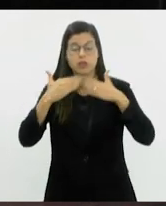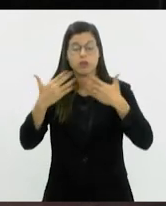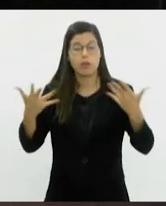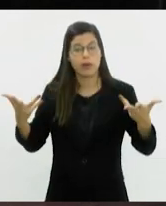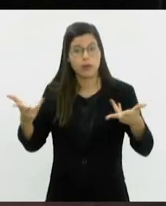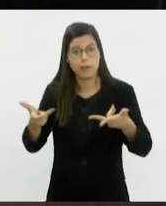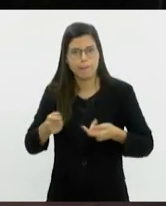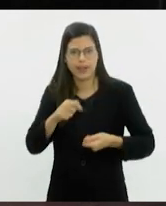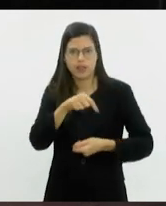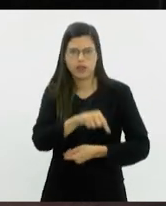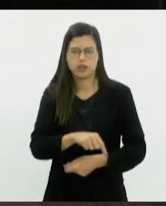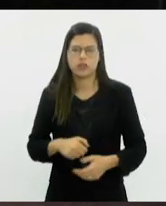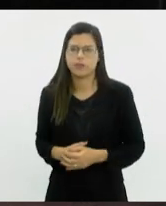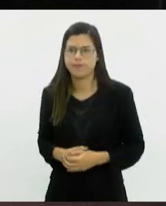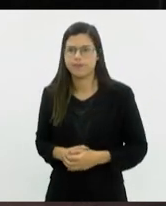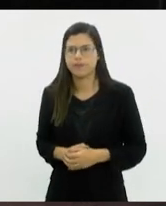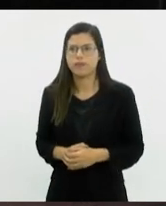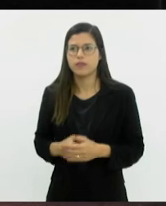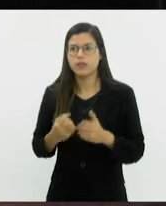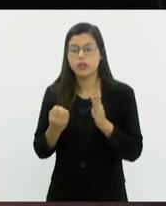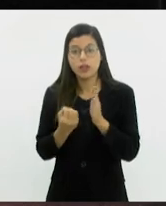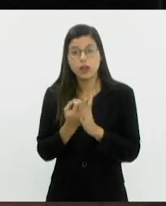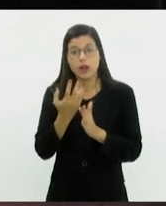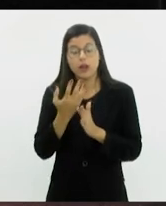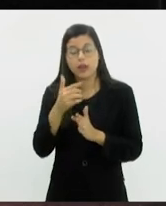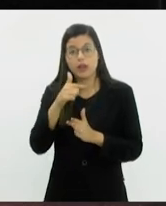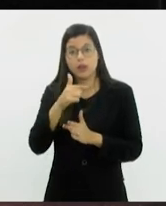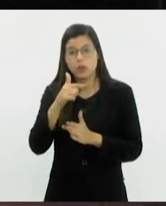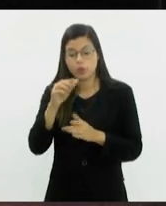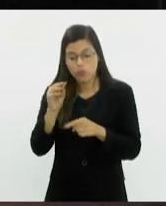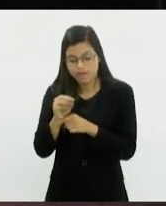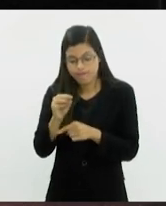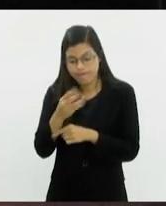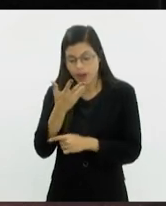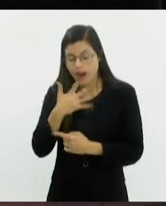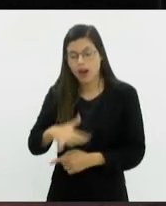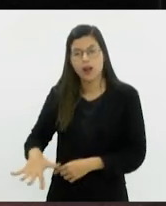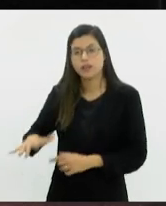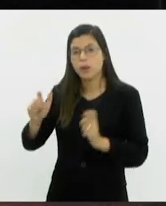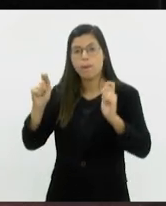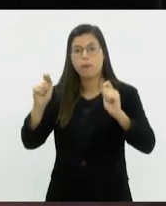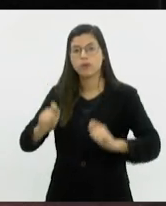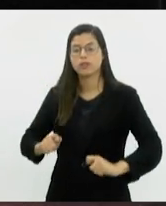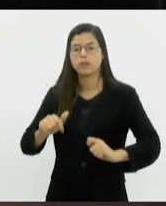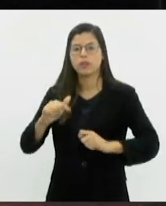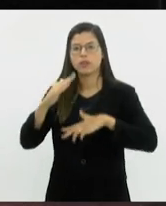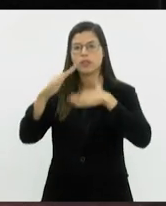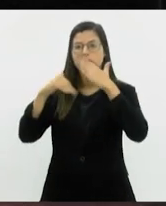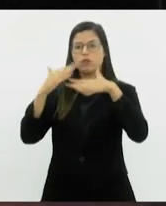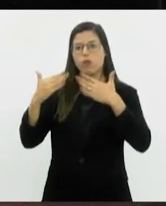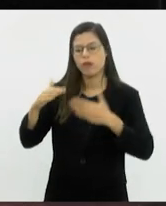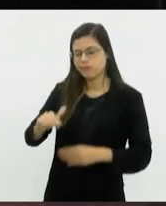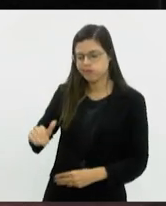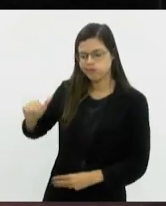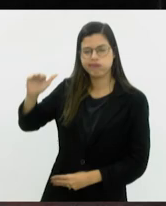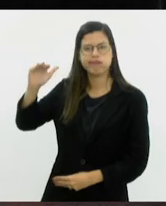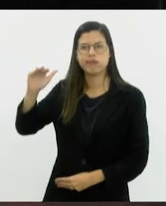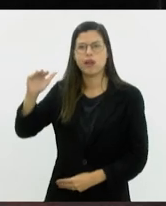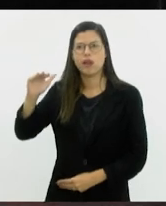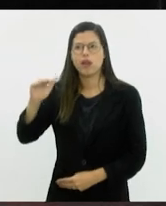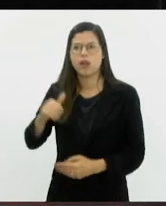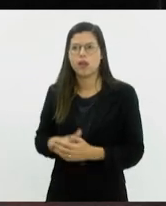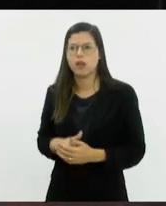habilidades naquela criança, criando aquela criança a possibilidade de se desenvolver, de crescer. Não num